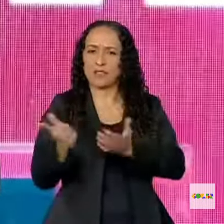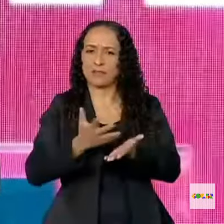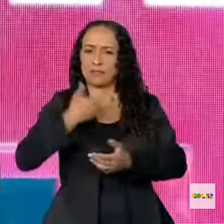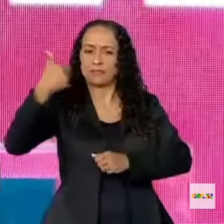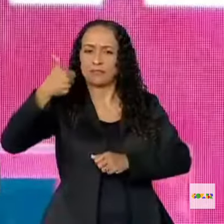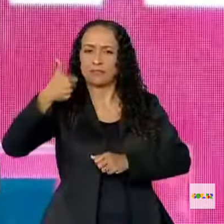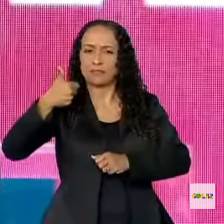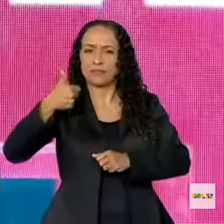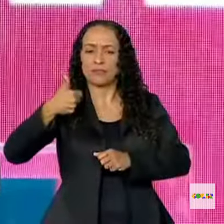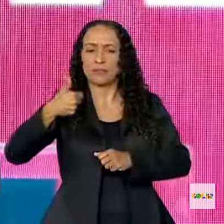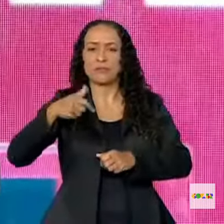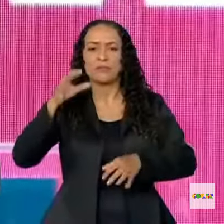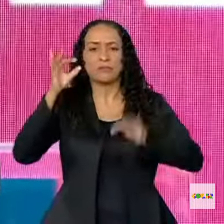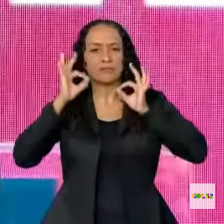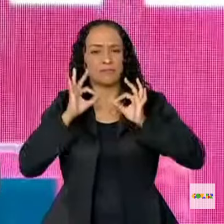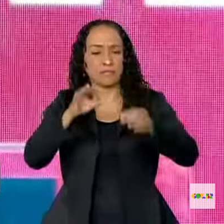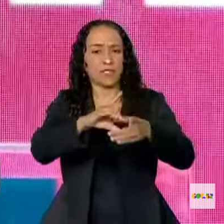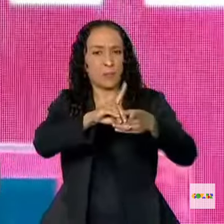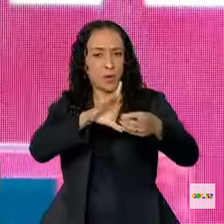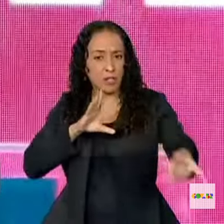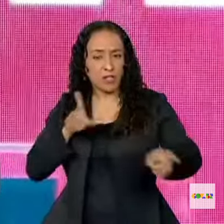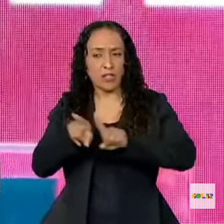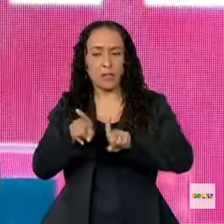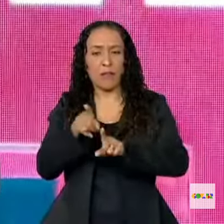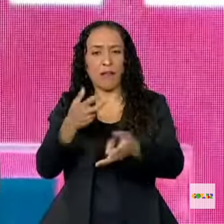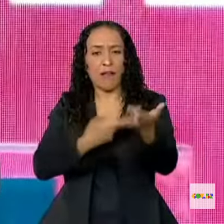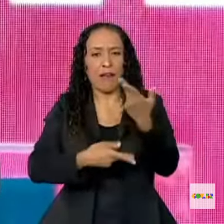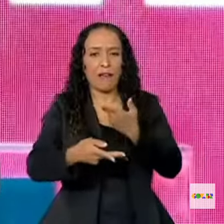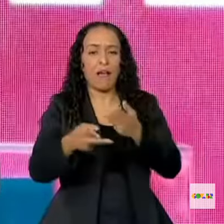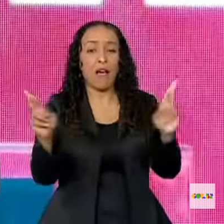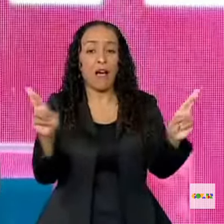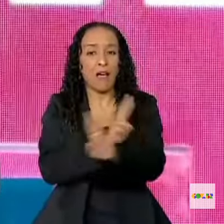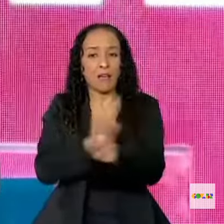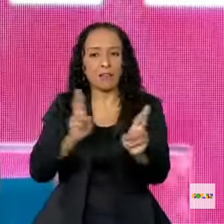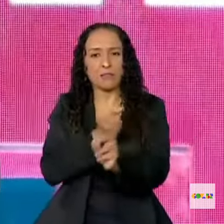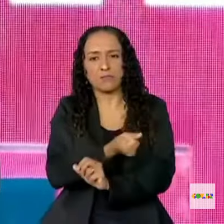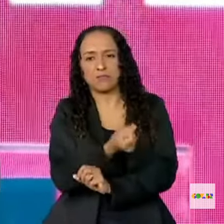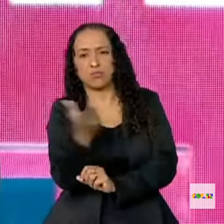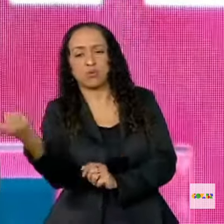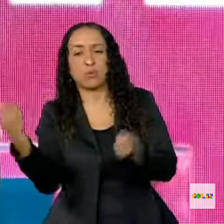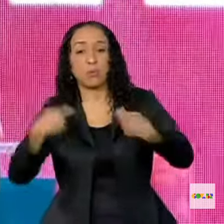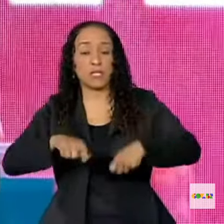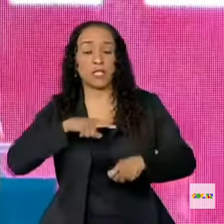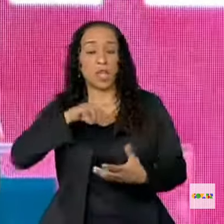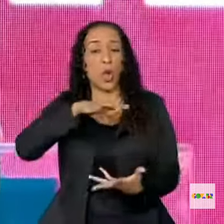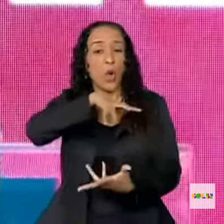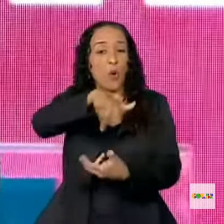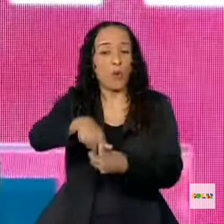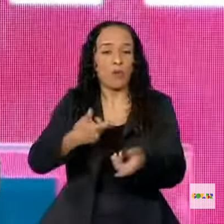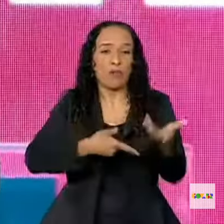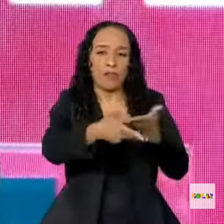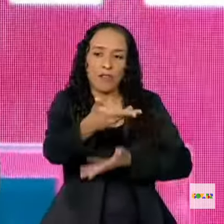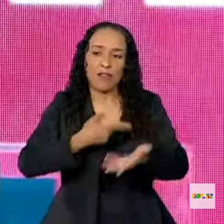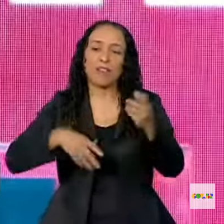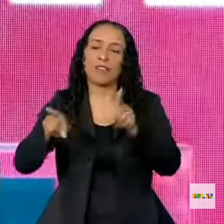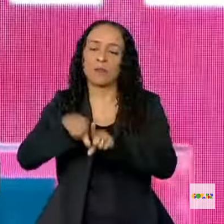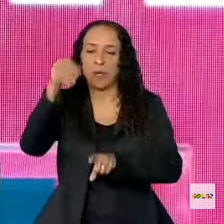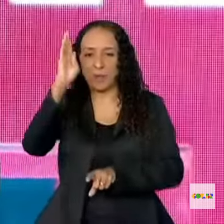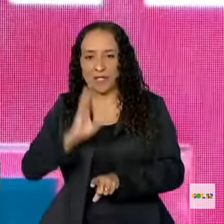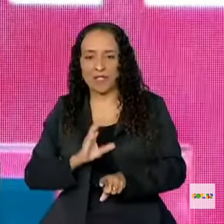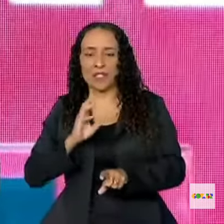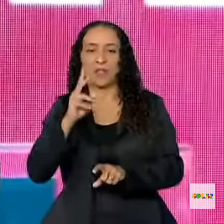exercício da democracia e da relação plural que o México tem que ter com o mundo e que o Brasil tem que ter com